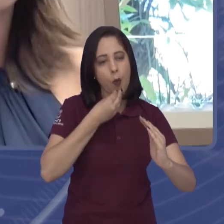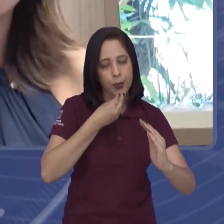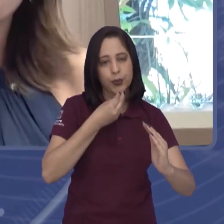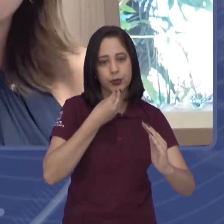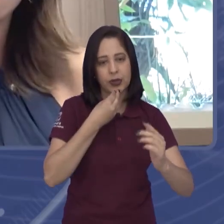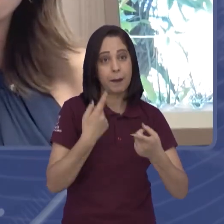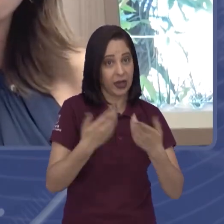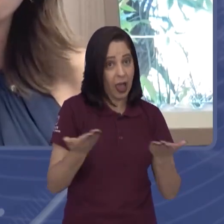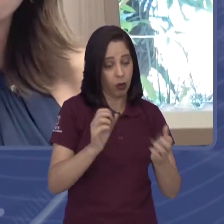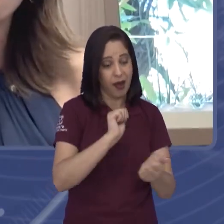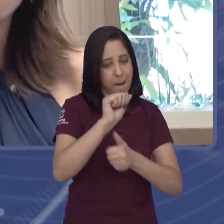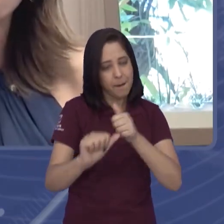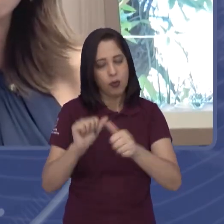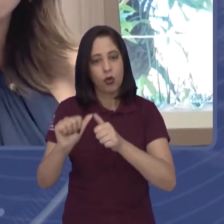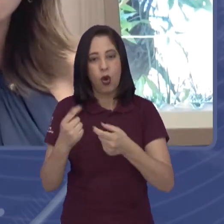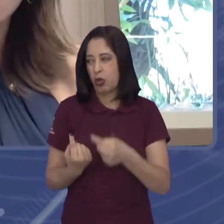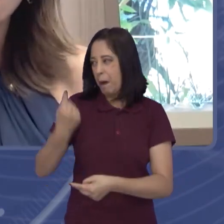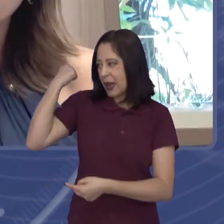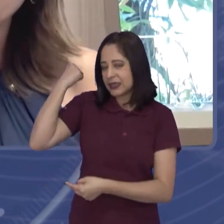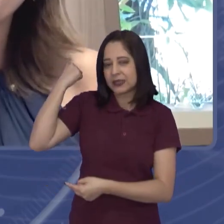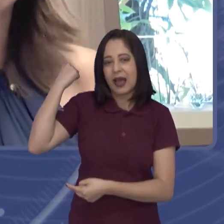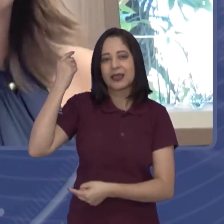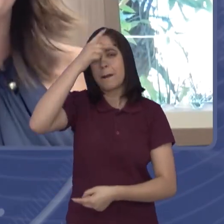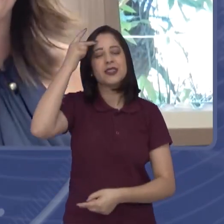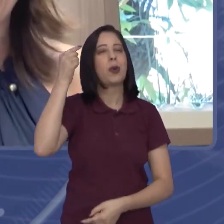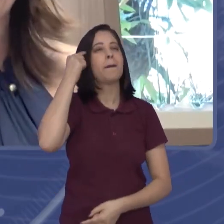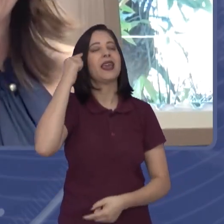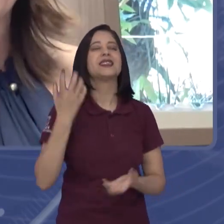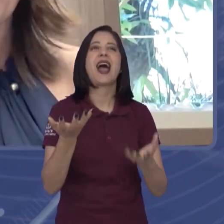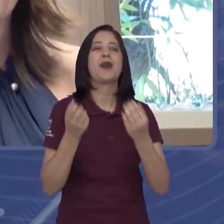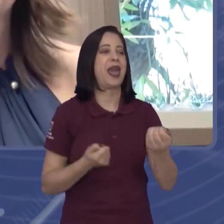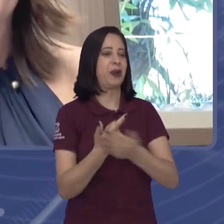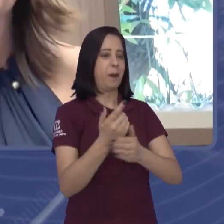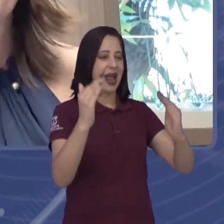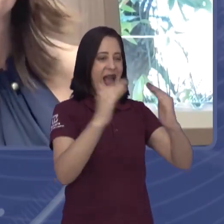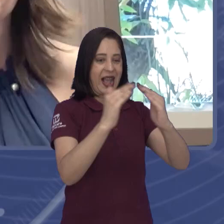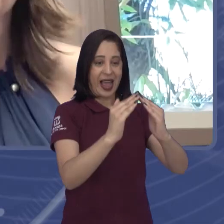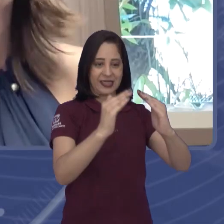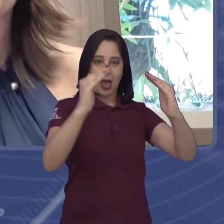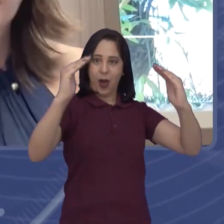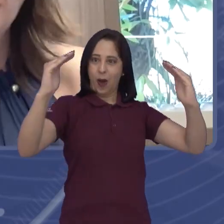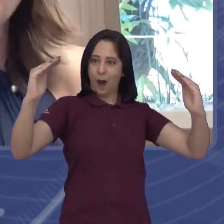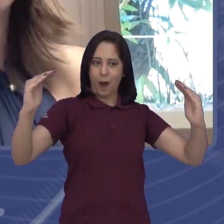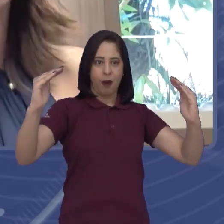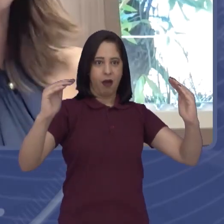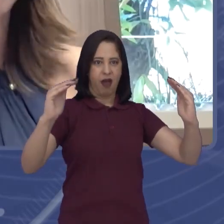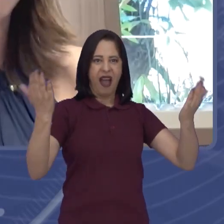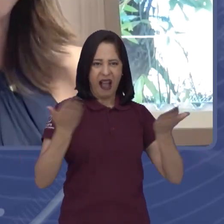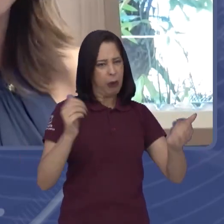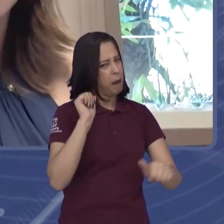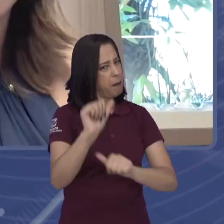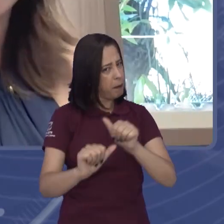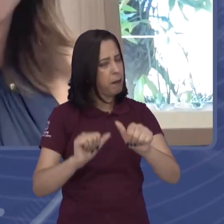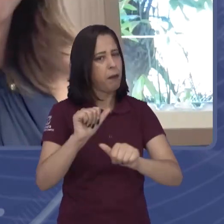Não, antigamente muitas pessoas tinham aquele sonho, ter uma casa grande e tal. Hoje não necessariamente é assim. Você bem pontuou